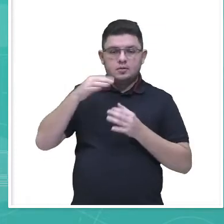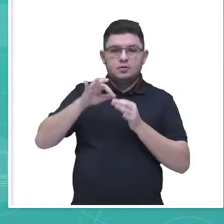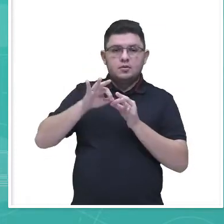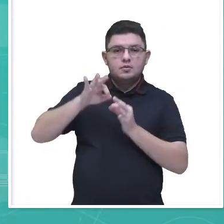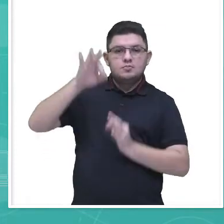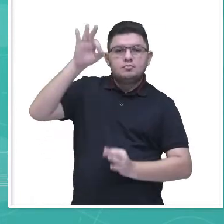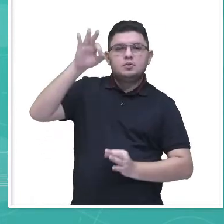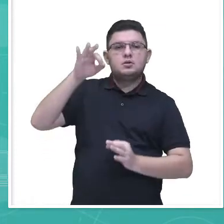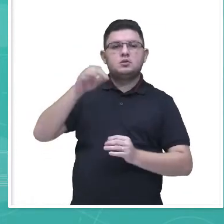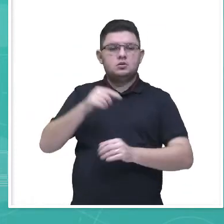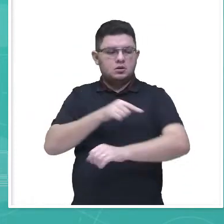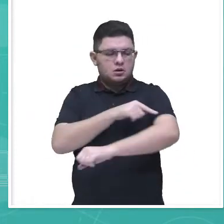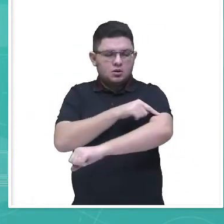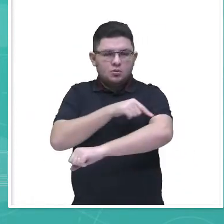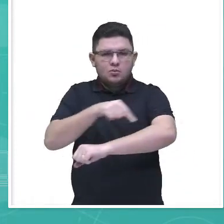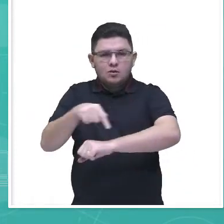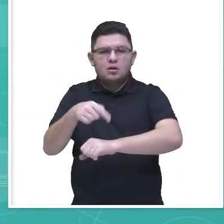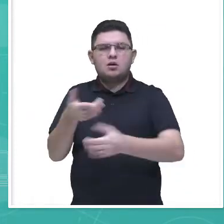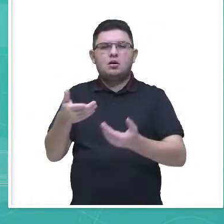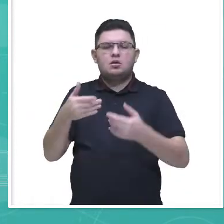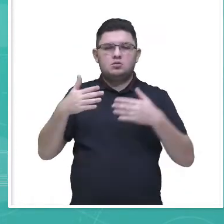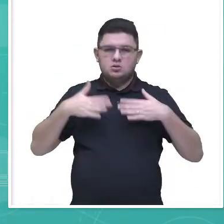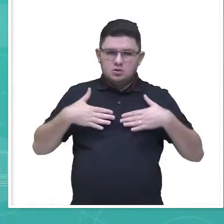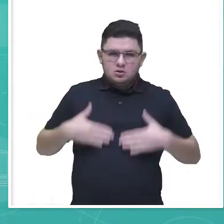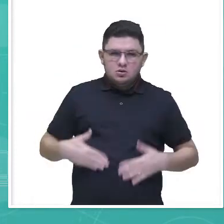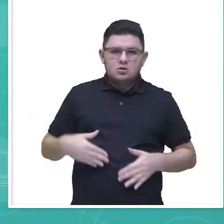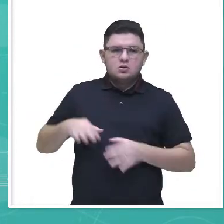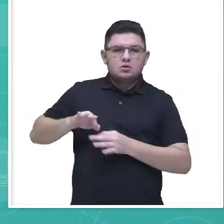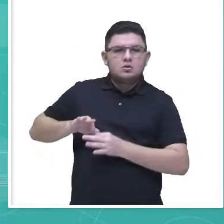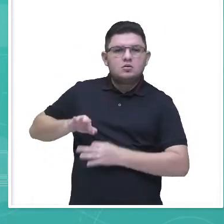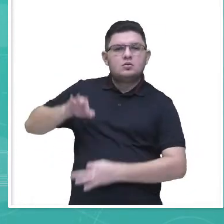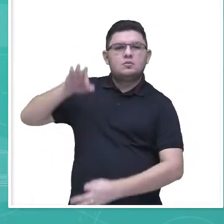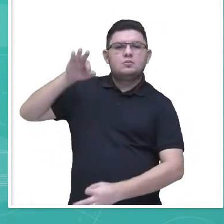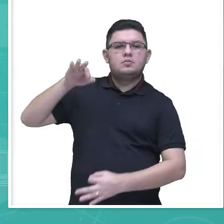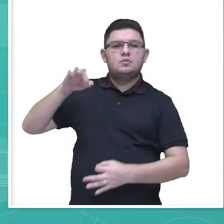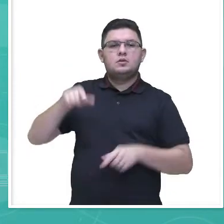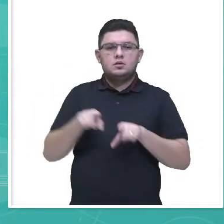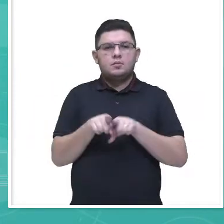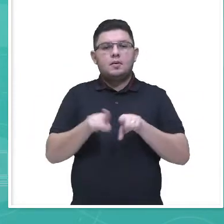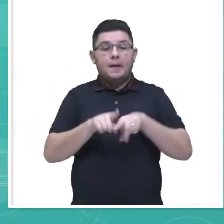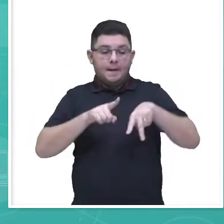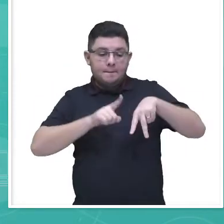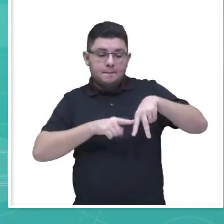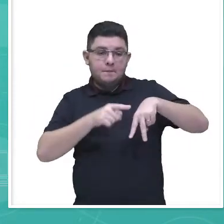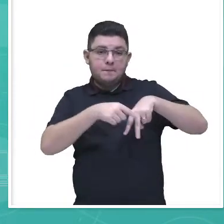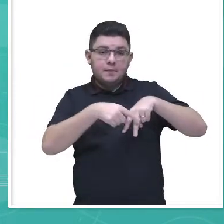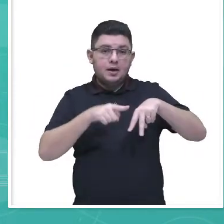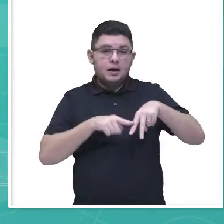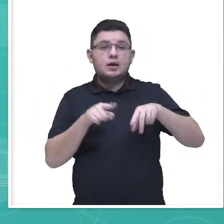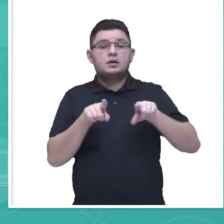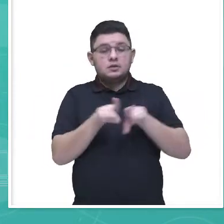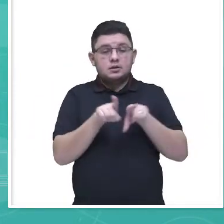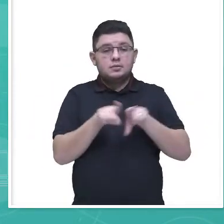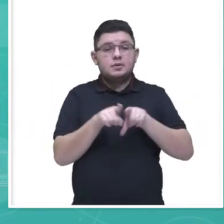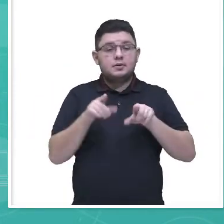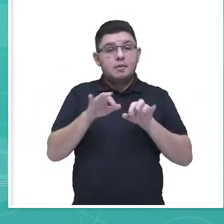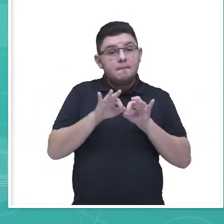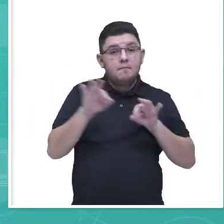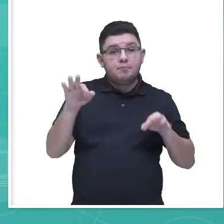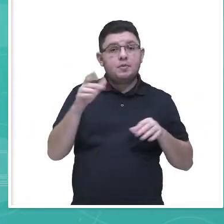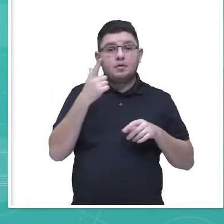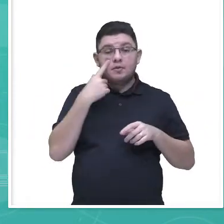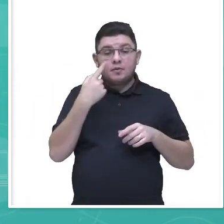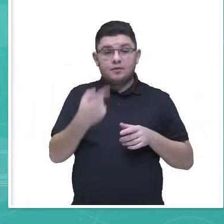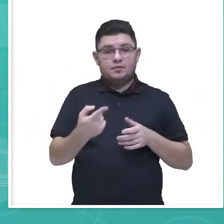parte aqui do ombro, tórax, abdômen. No caso, as pernas também, ela vai tirar a medida do seu corpo. Então, uma unidade de medida que a gente